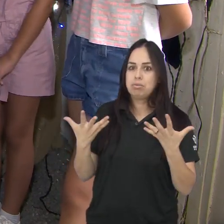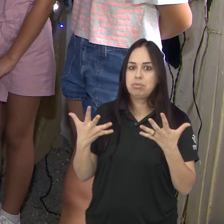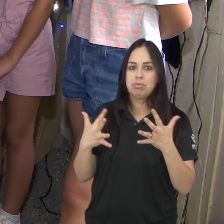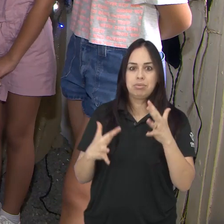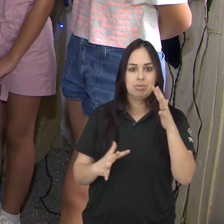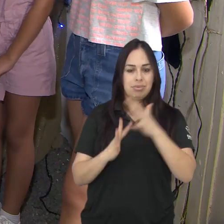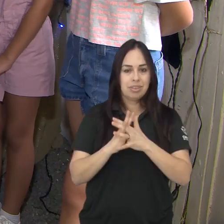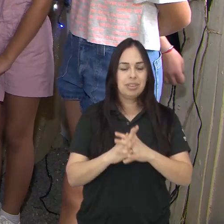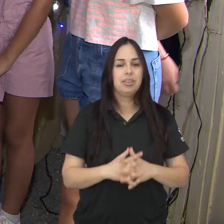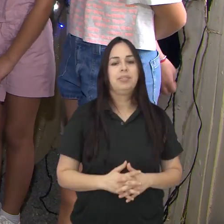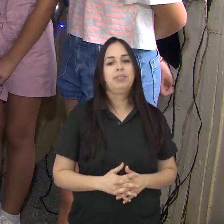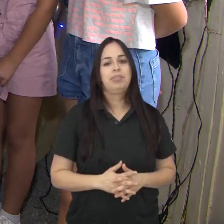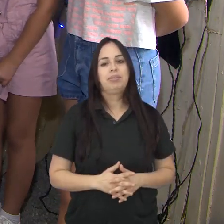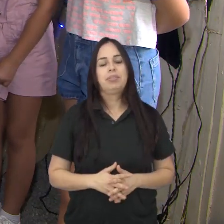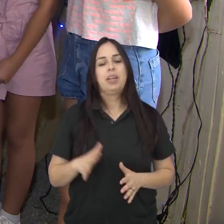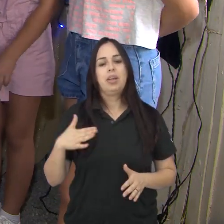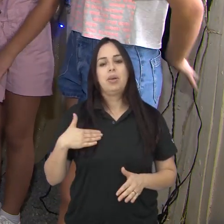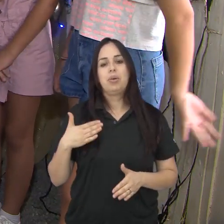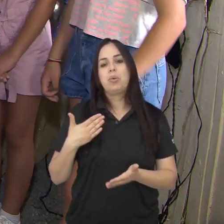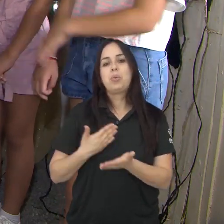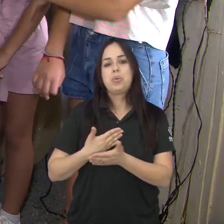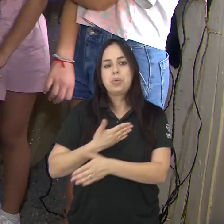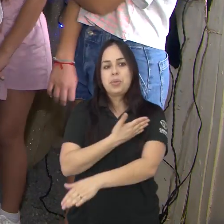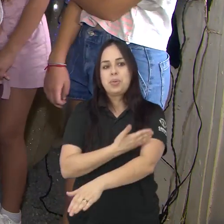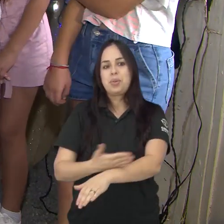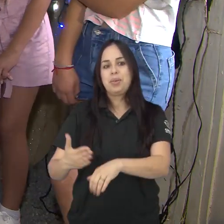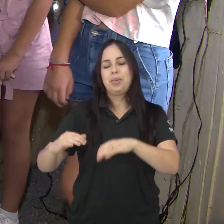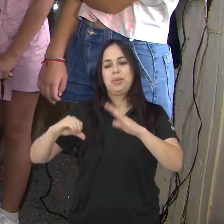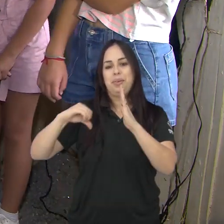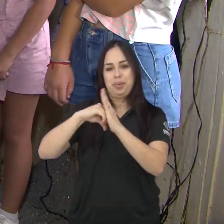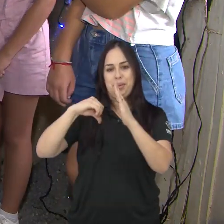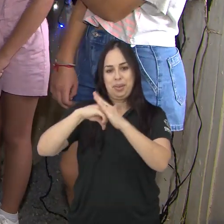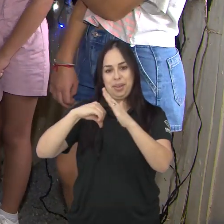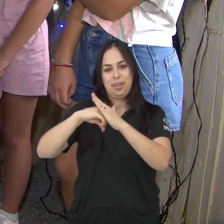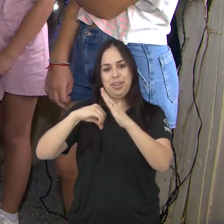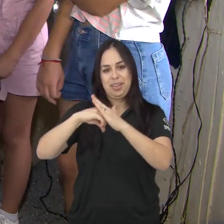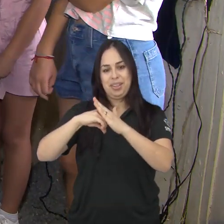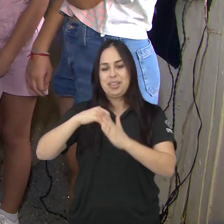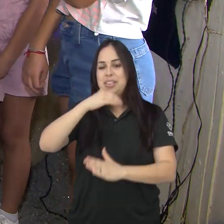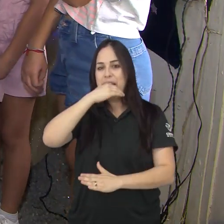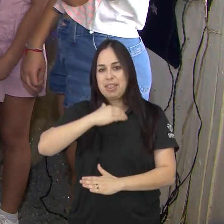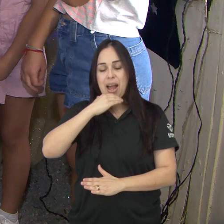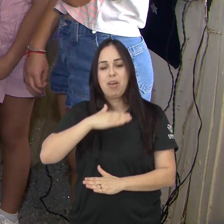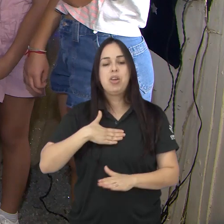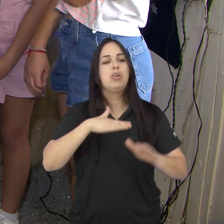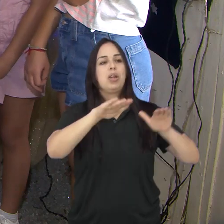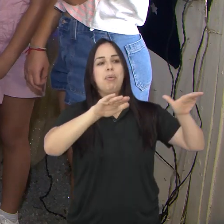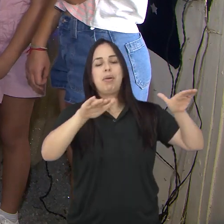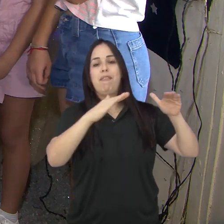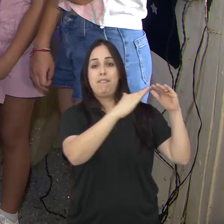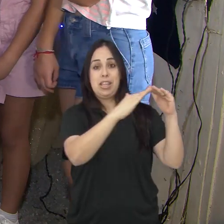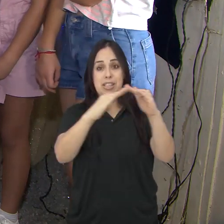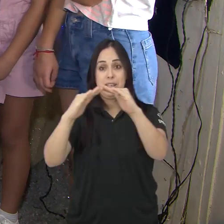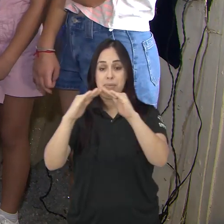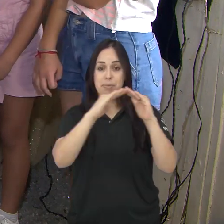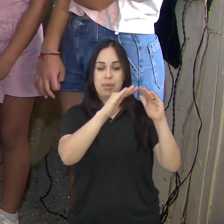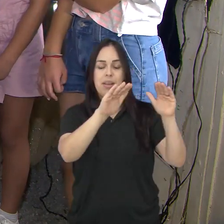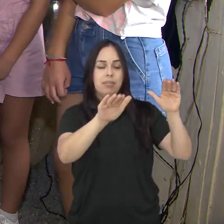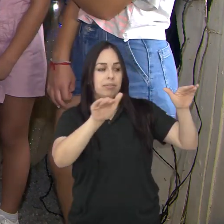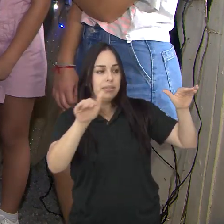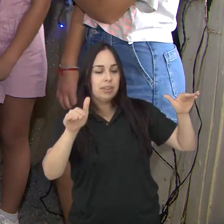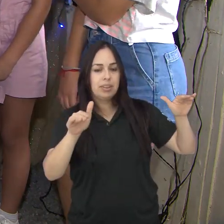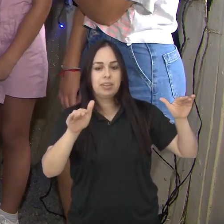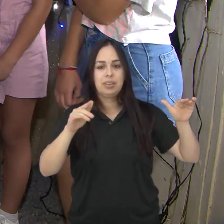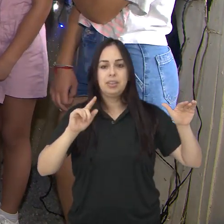evento. Eu costumo fazer a novena de Natal chamando todos os meus vizinhos, né? E tem,